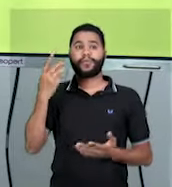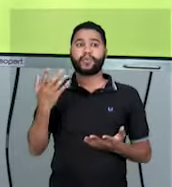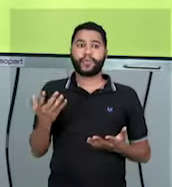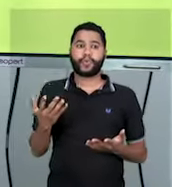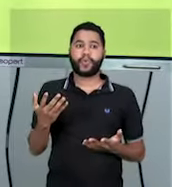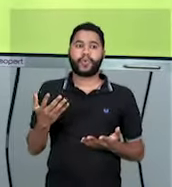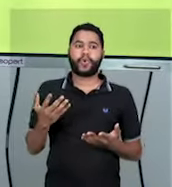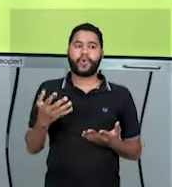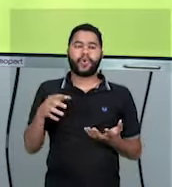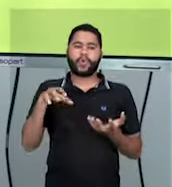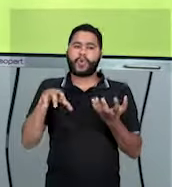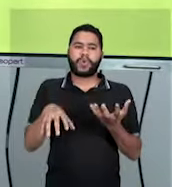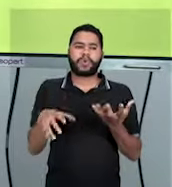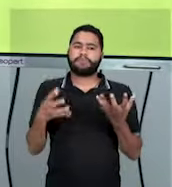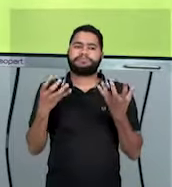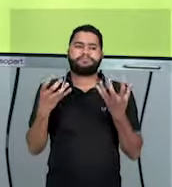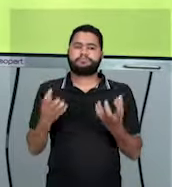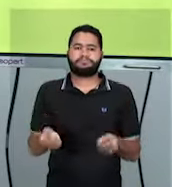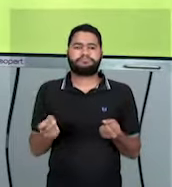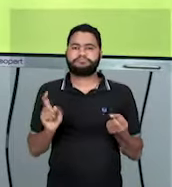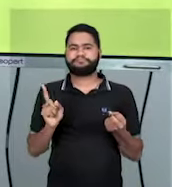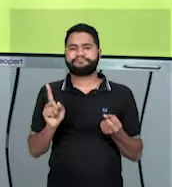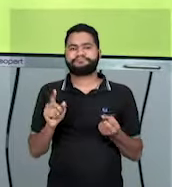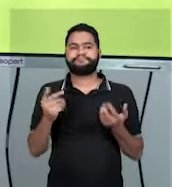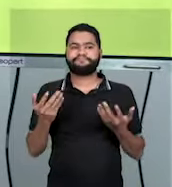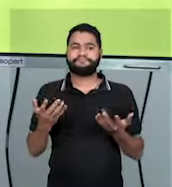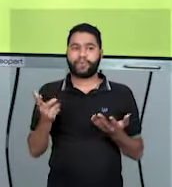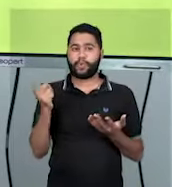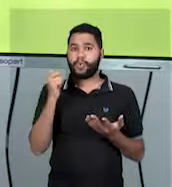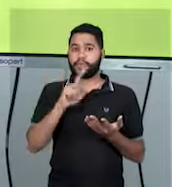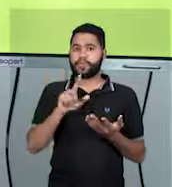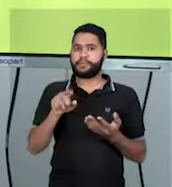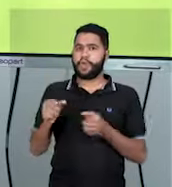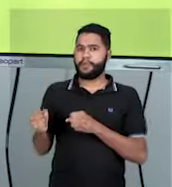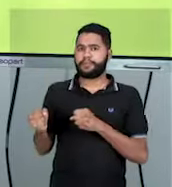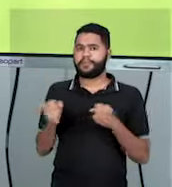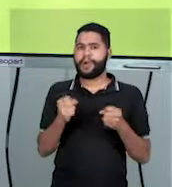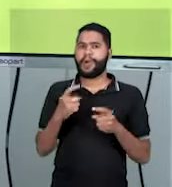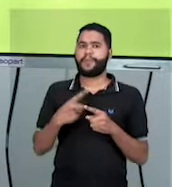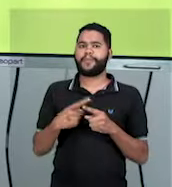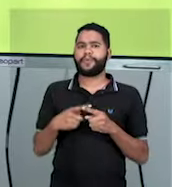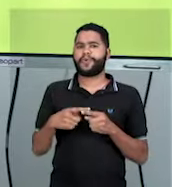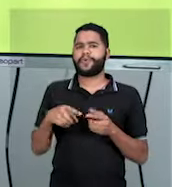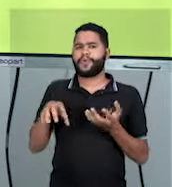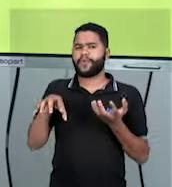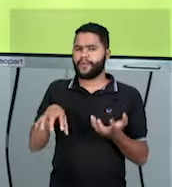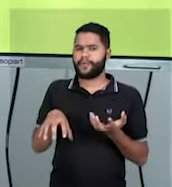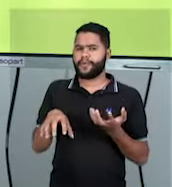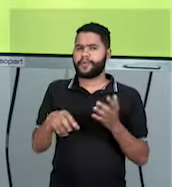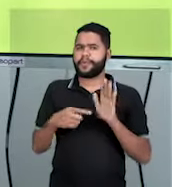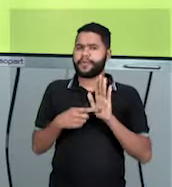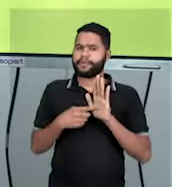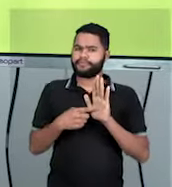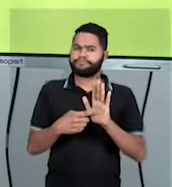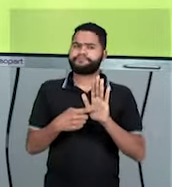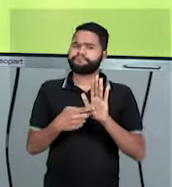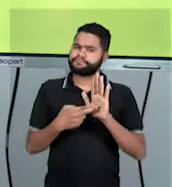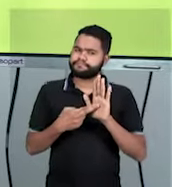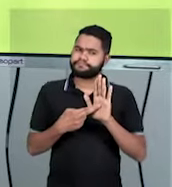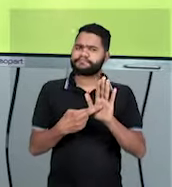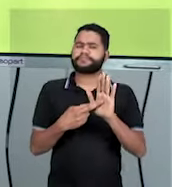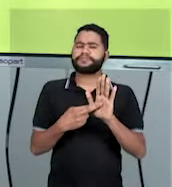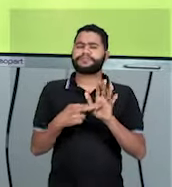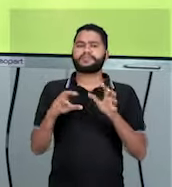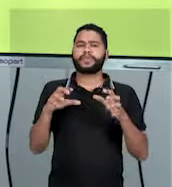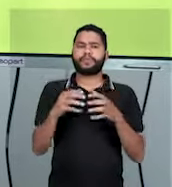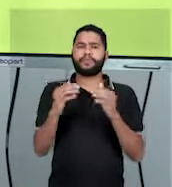o Congresso não aceitaria a renúncia dele, ele ganharia mais poderes, porque o Congresso, que representava principalmente as classes mais